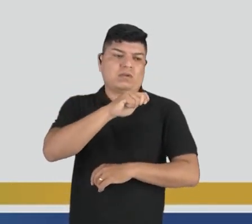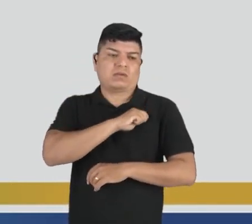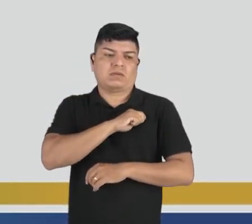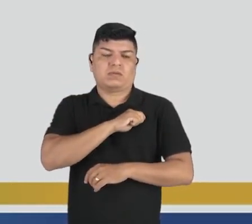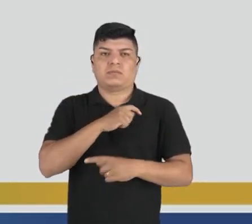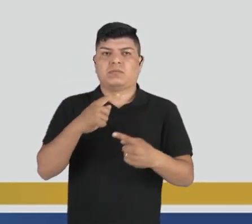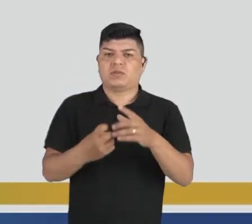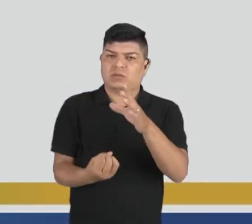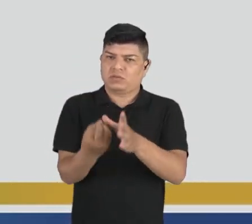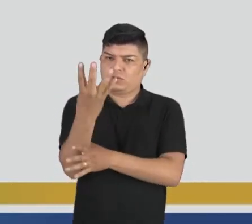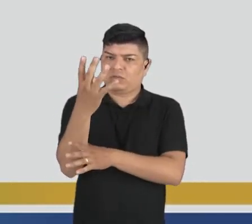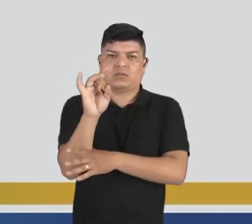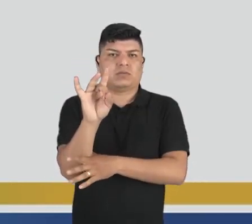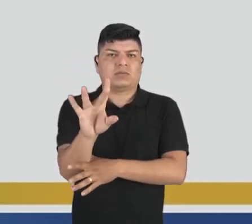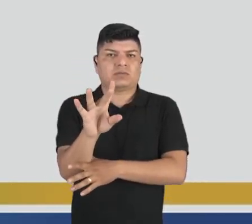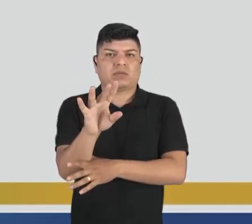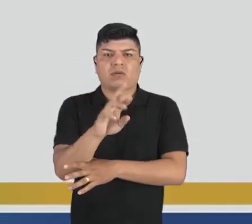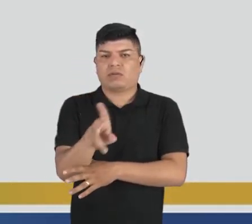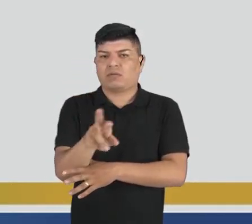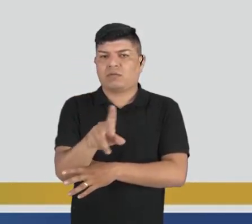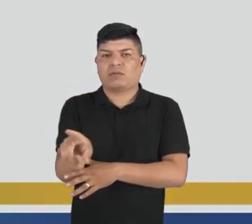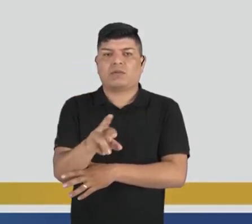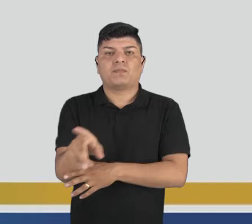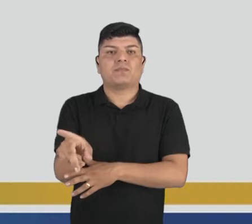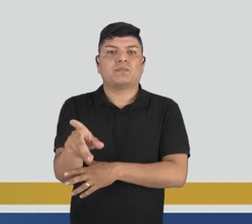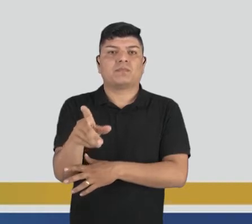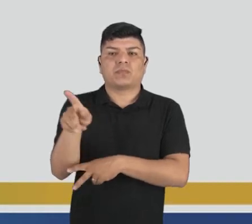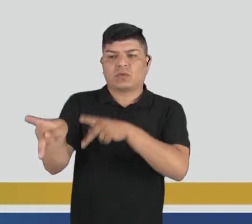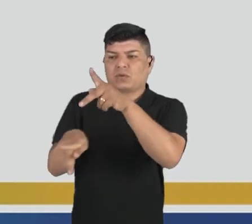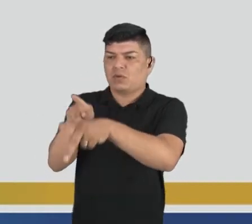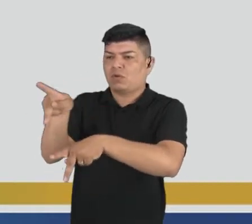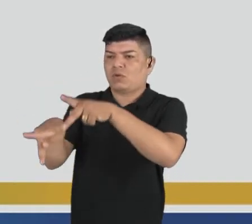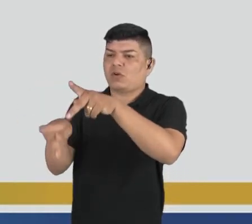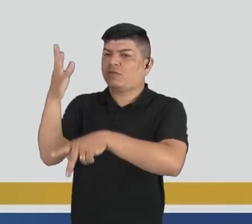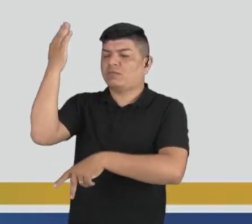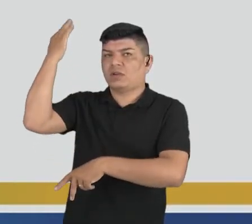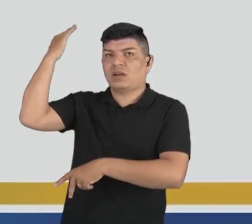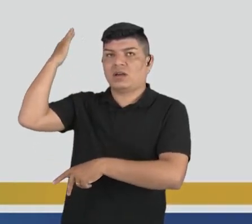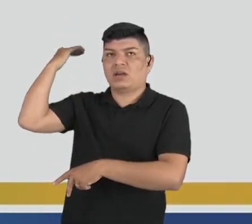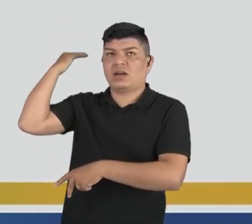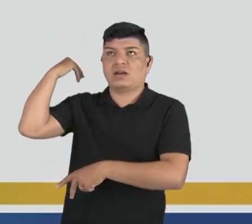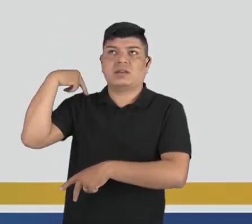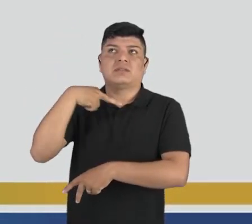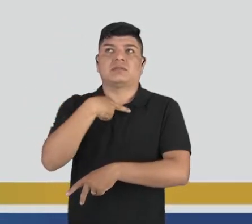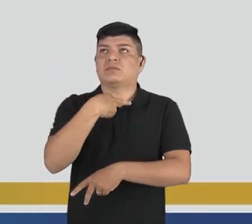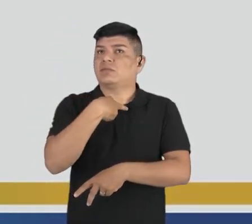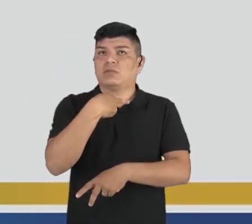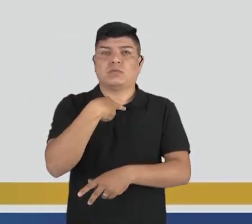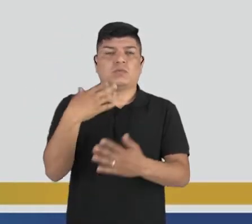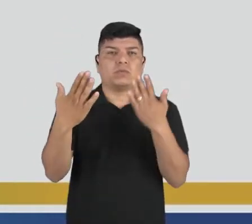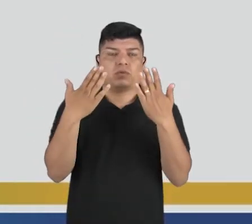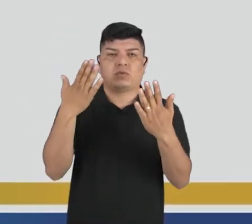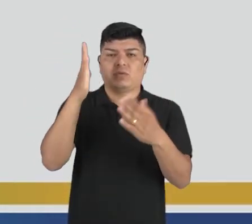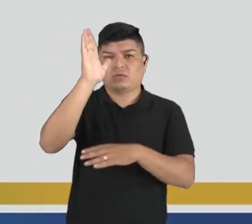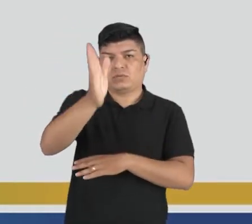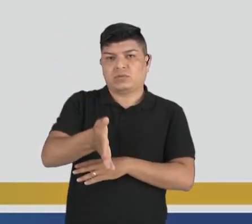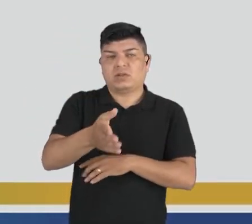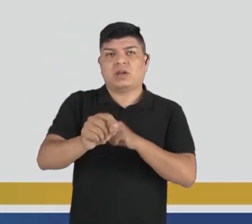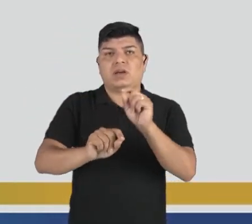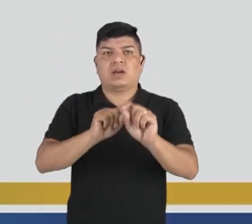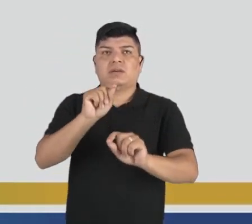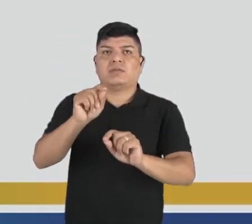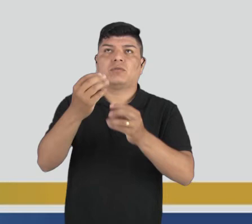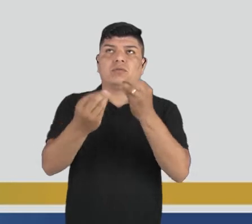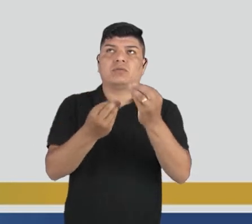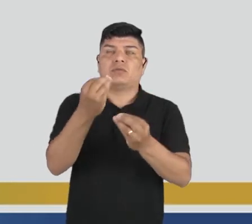Só porque se originou, né, dentro da Espanha, com os antigos povos de Castilha. Não posso relacionar diretamente